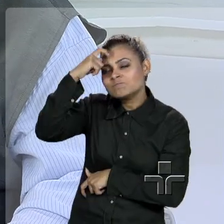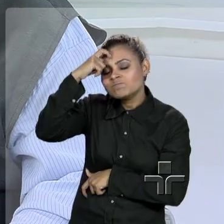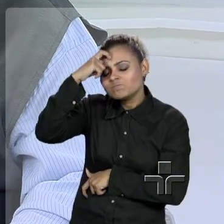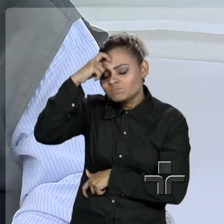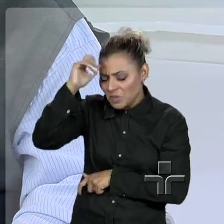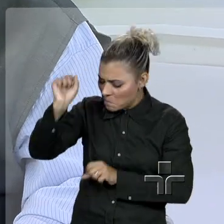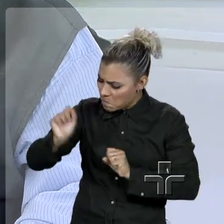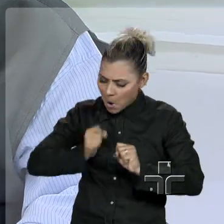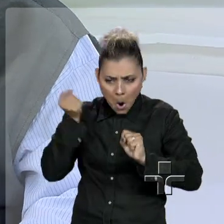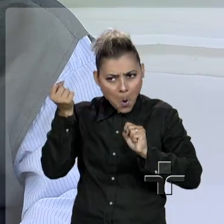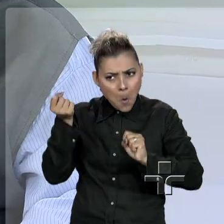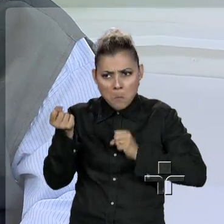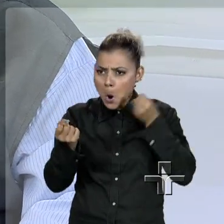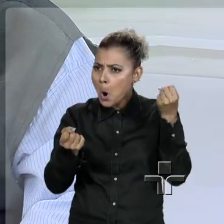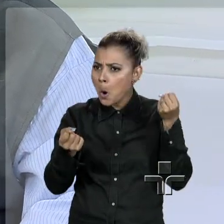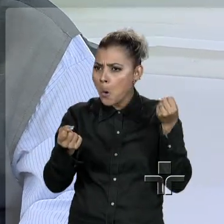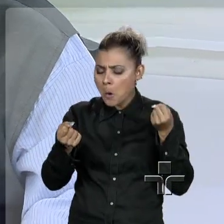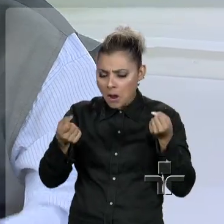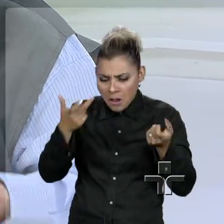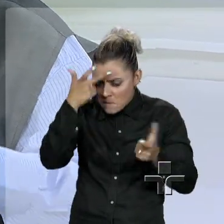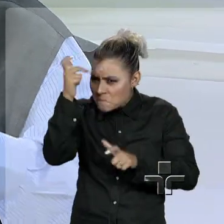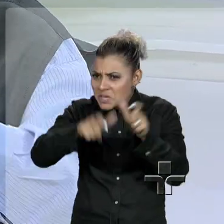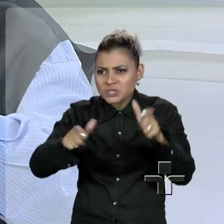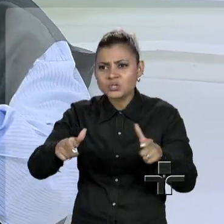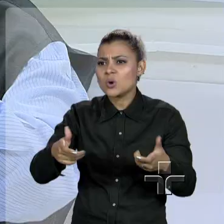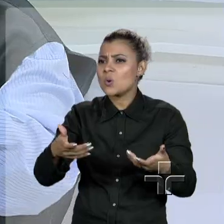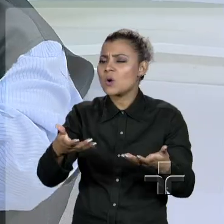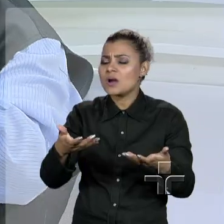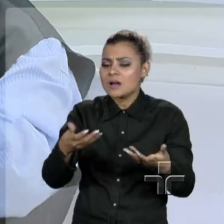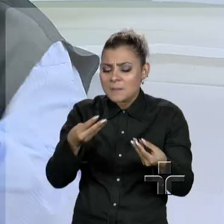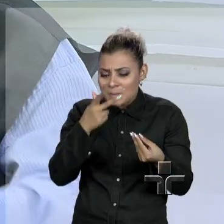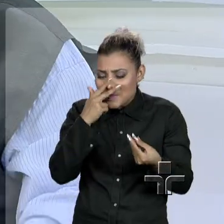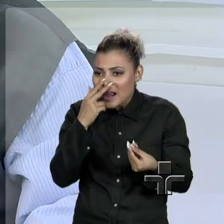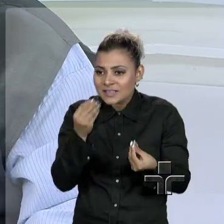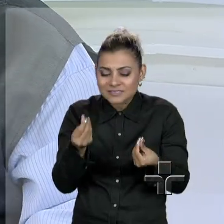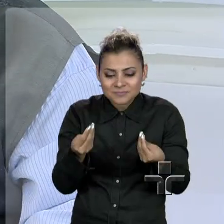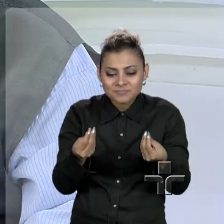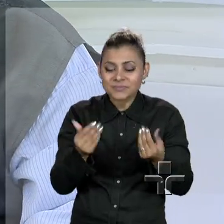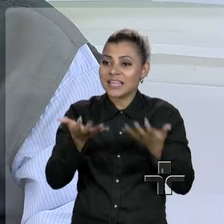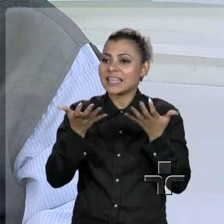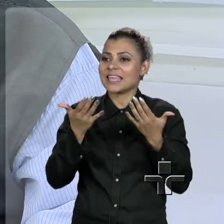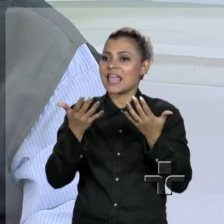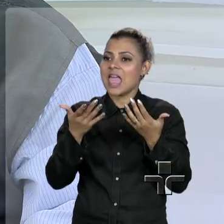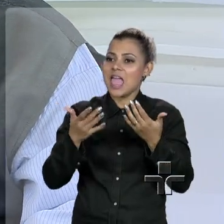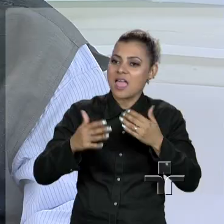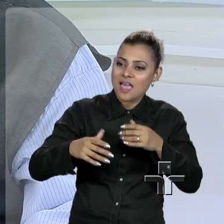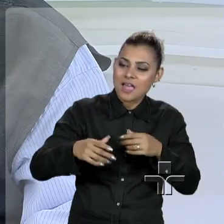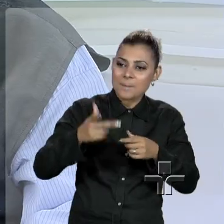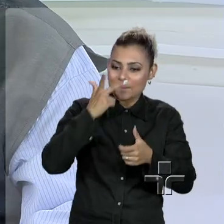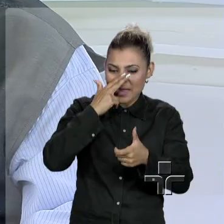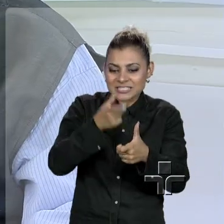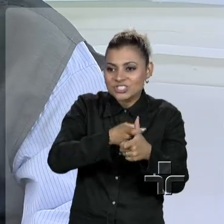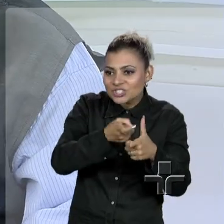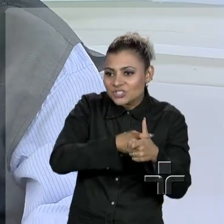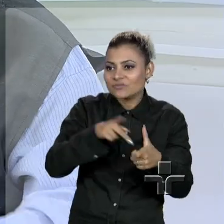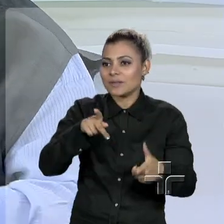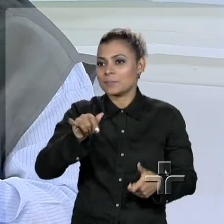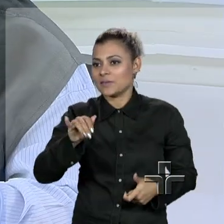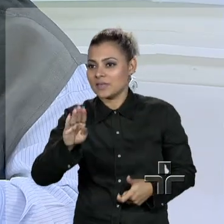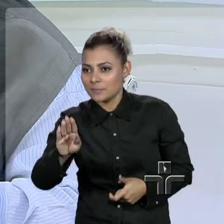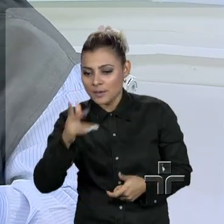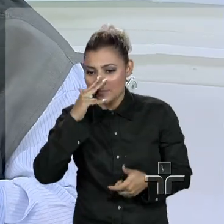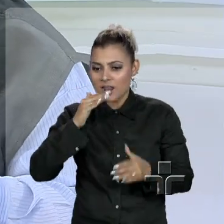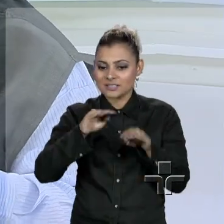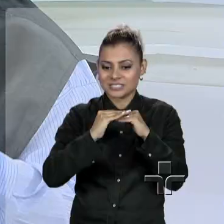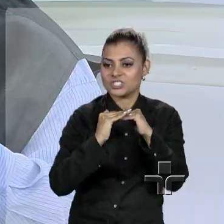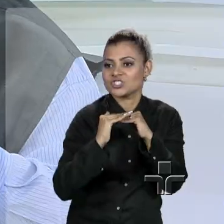a convicção de que caminha por uma estabilização da relação dívida-PIB,